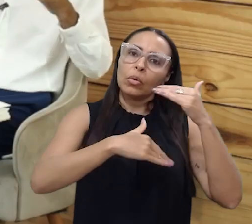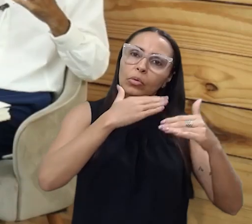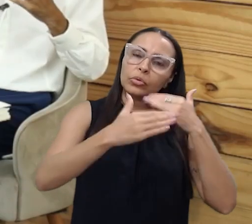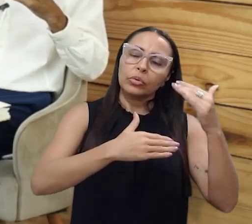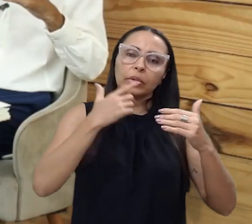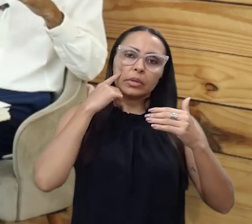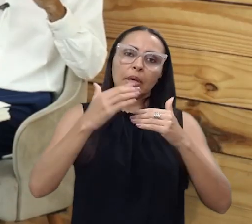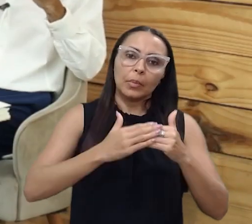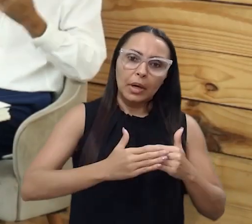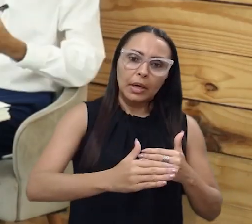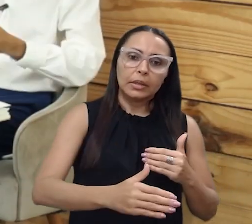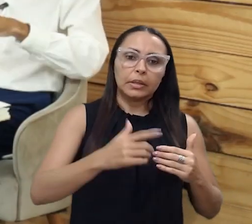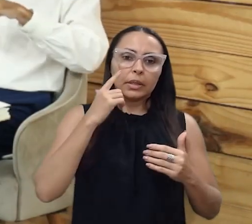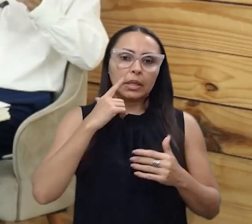das